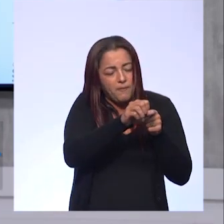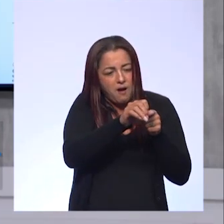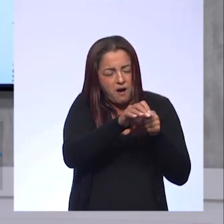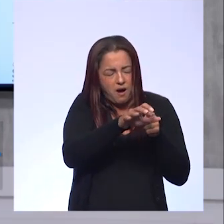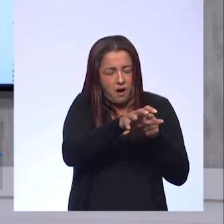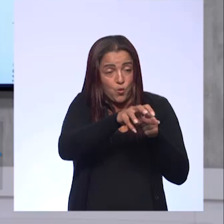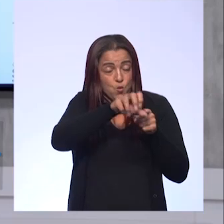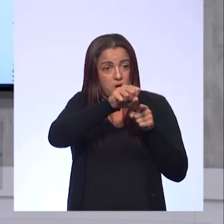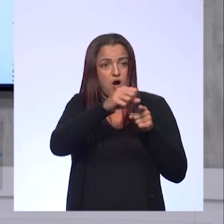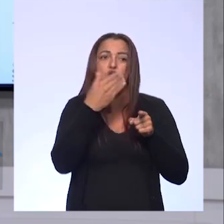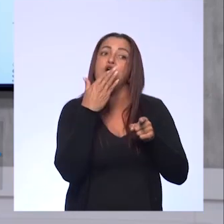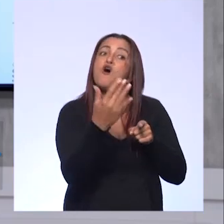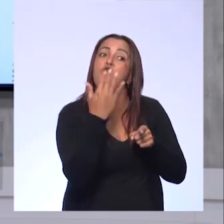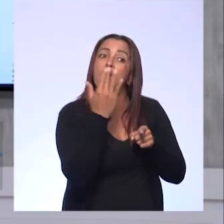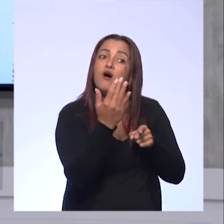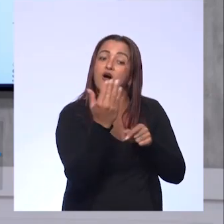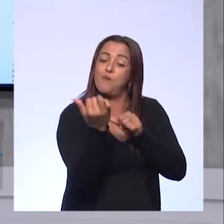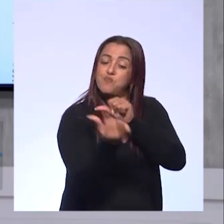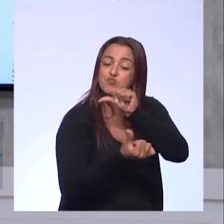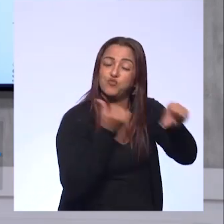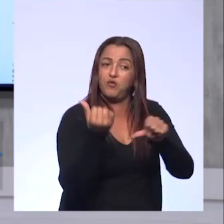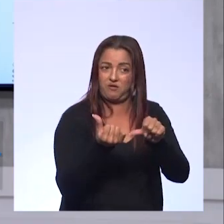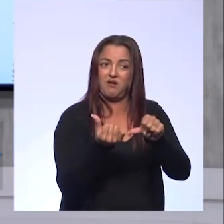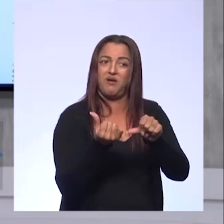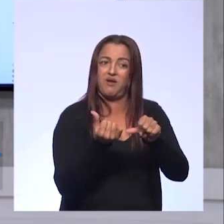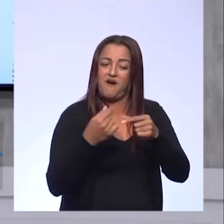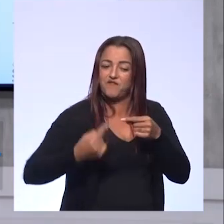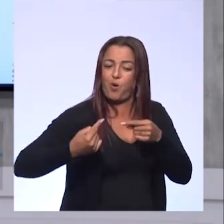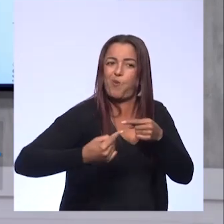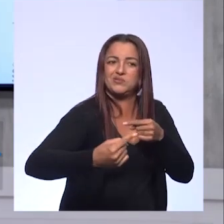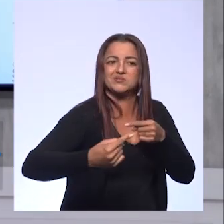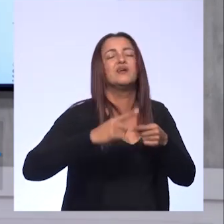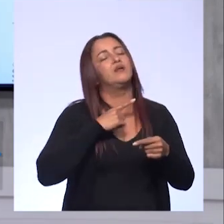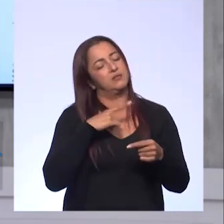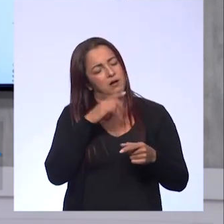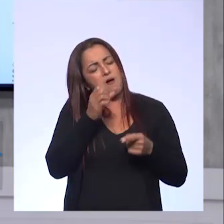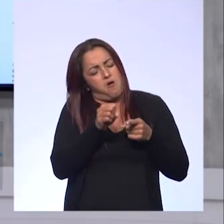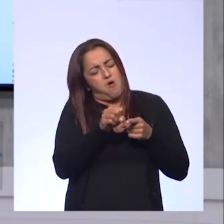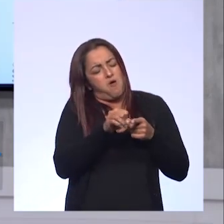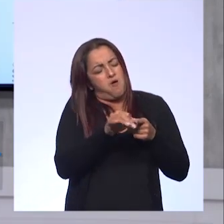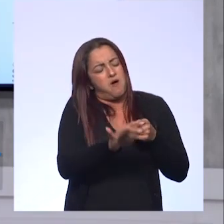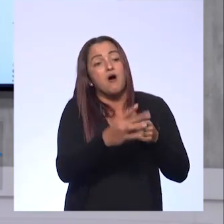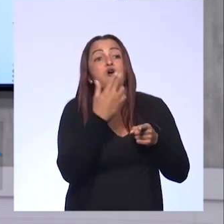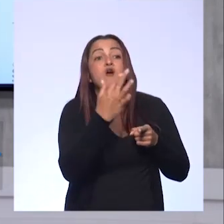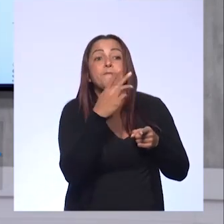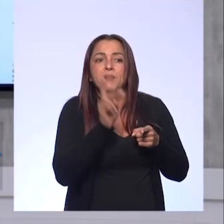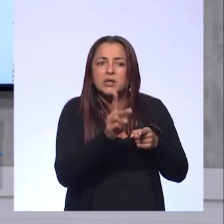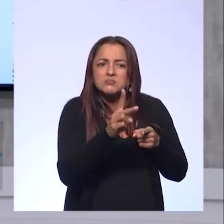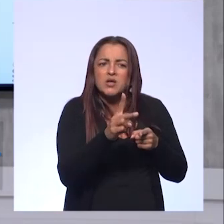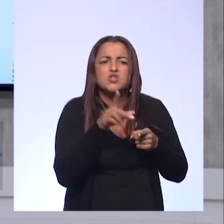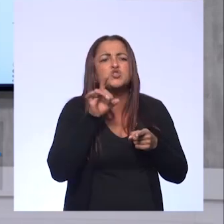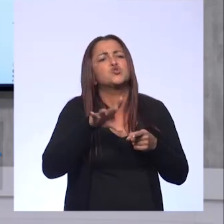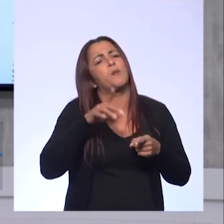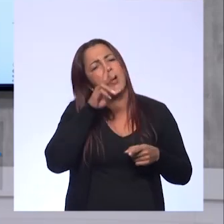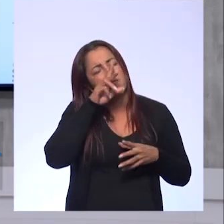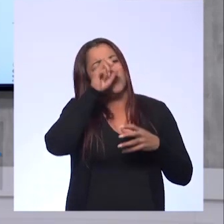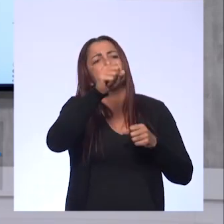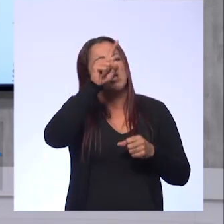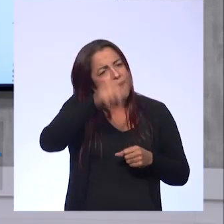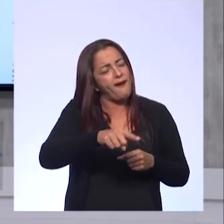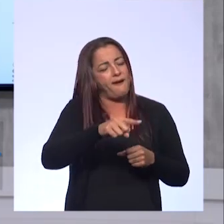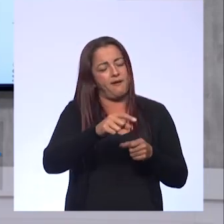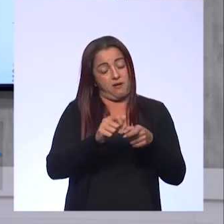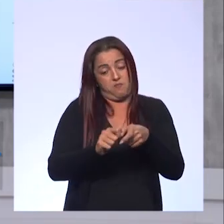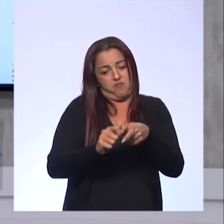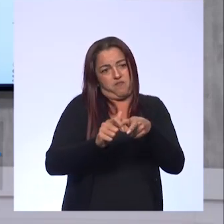cor você tá mudando a onda Você mudou a frequência Mas se a cura mesma só ficou mais forte concorda comigo a amplitude da onda